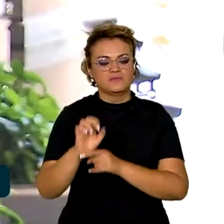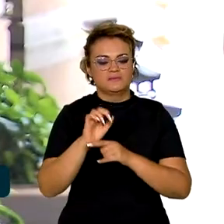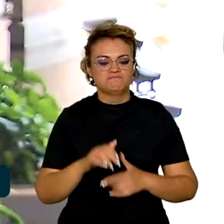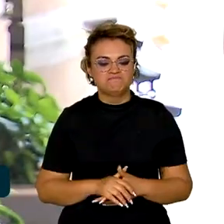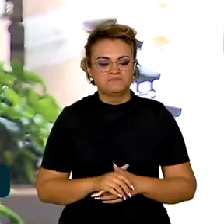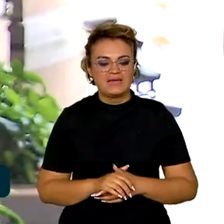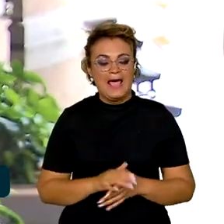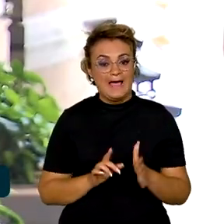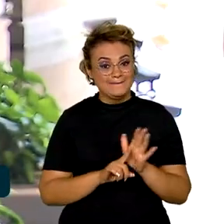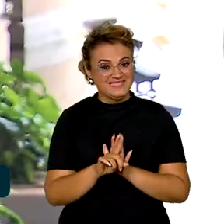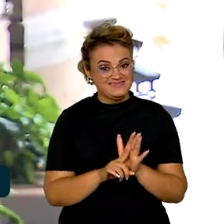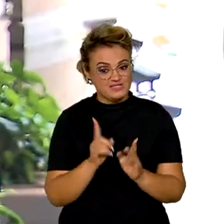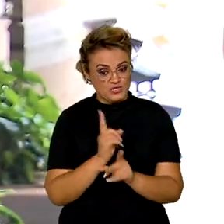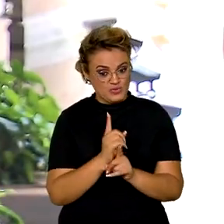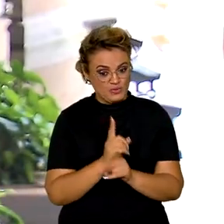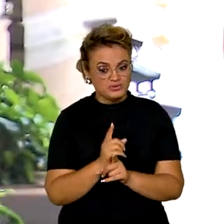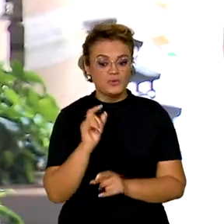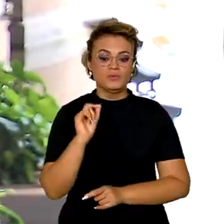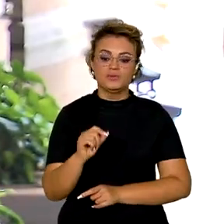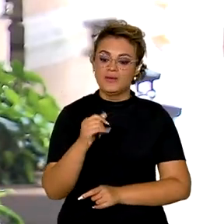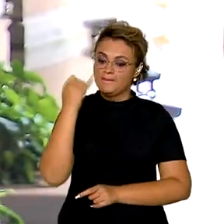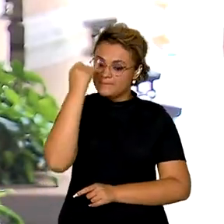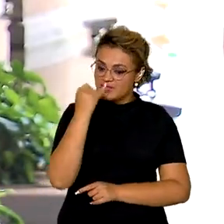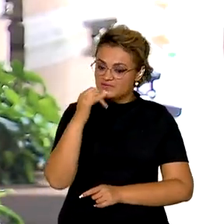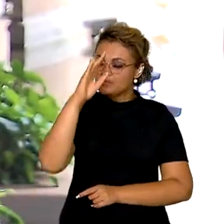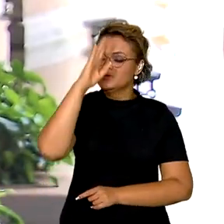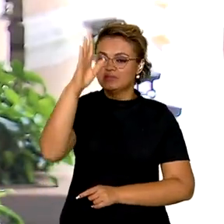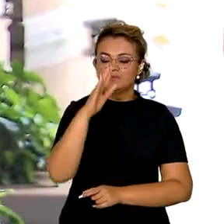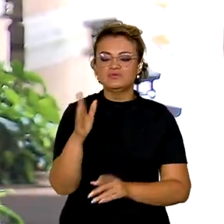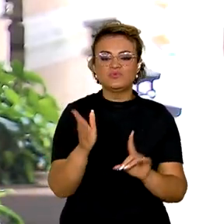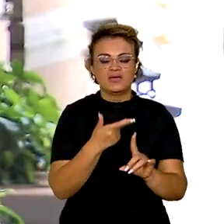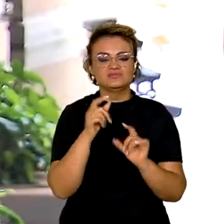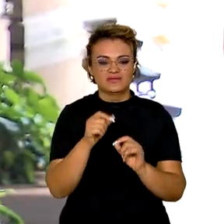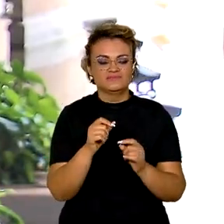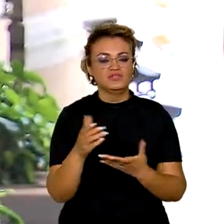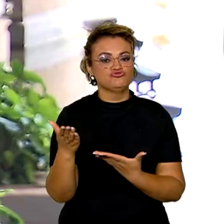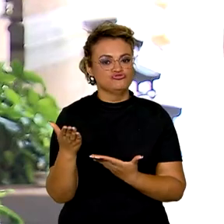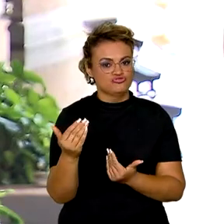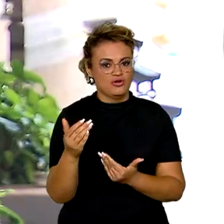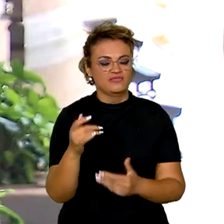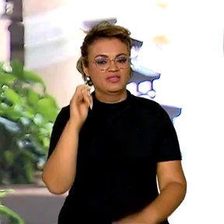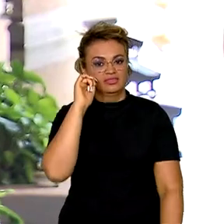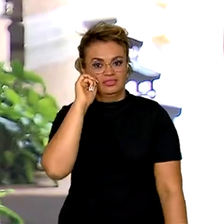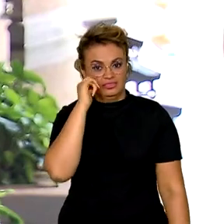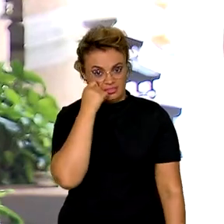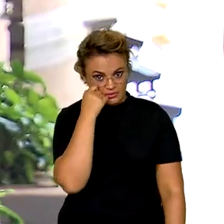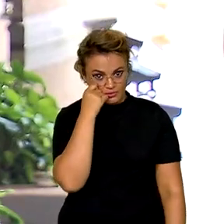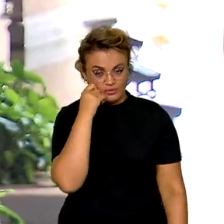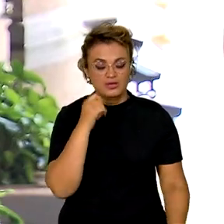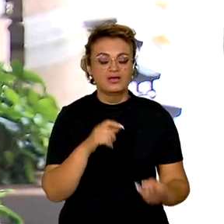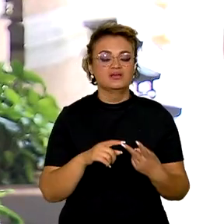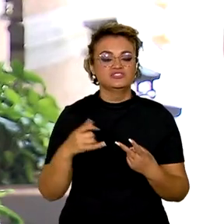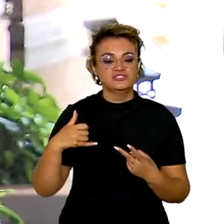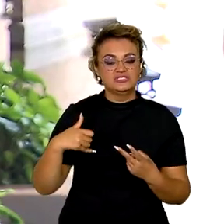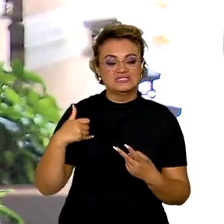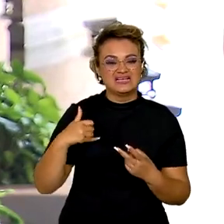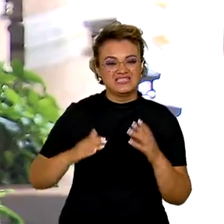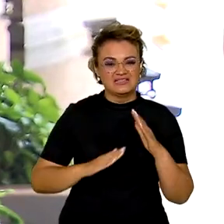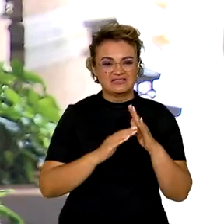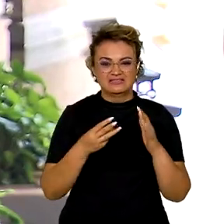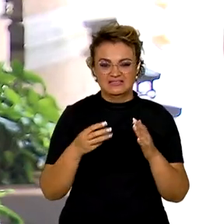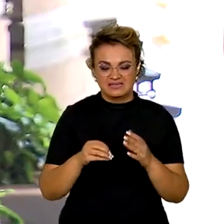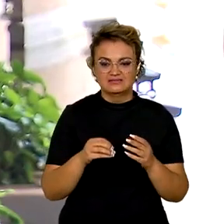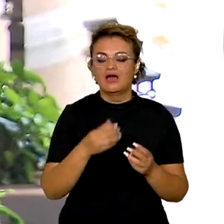A pesquisa indica o seguinte perfil majoritário dos réus. São jovens, não brancos, de até 30 anos,